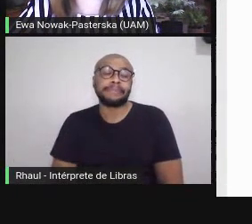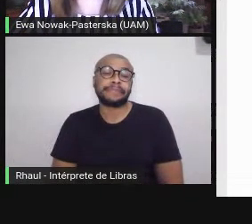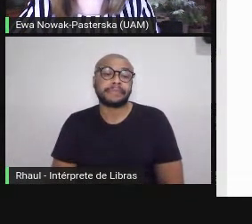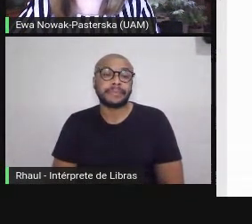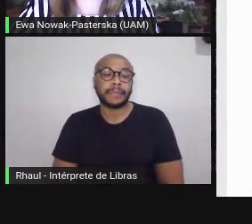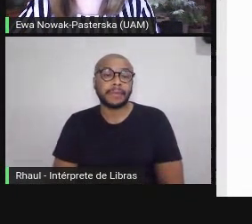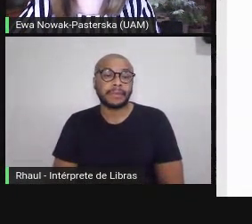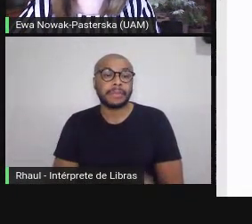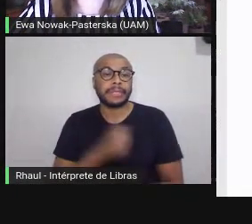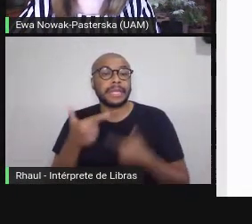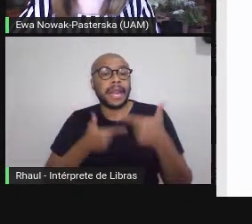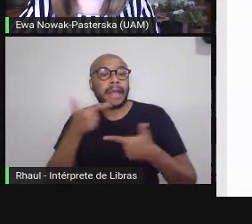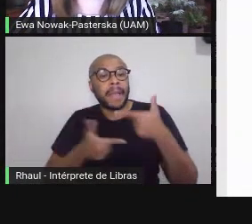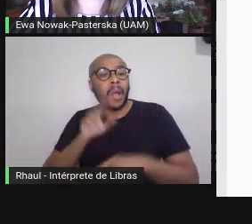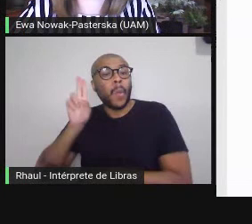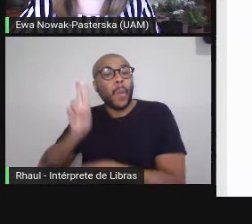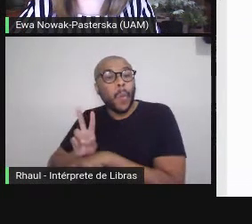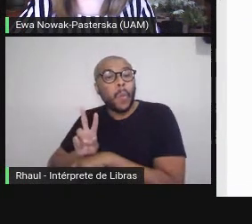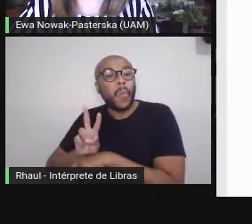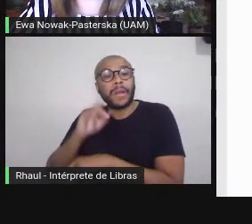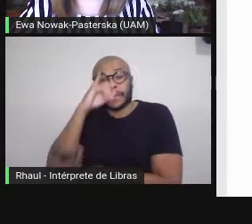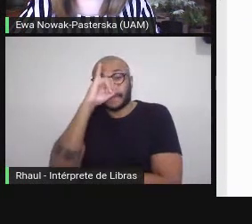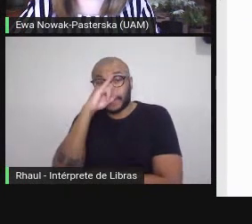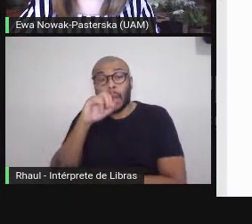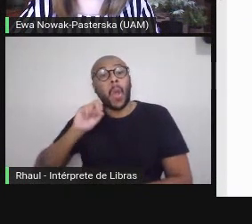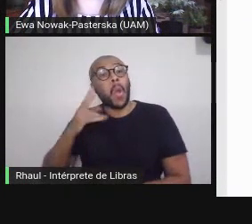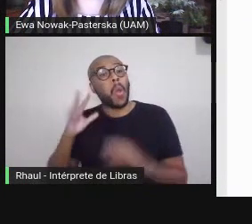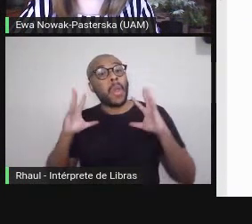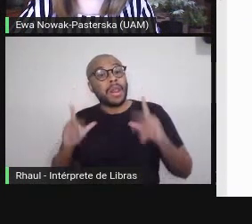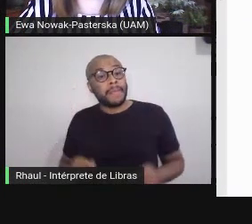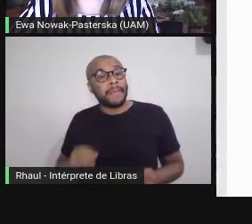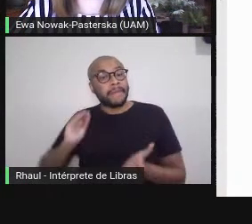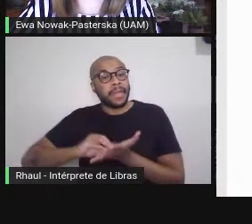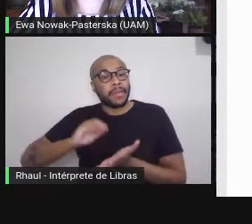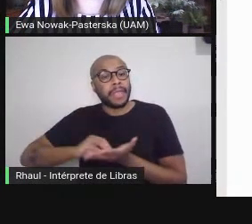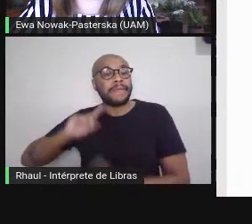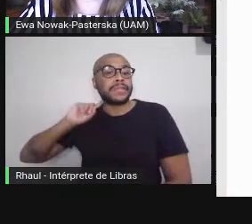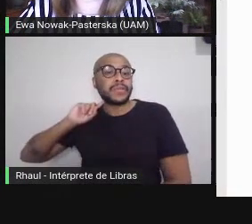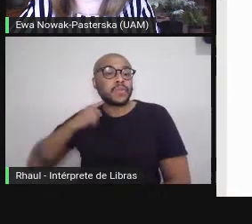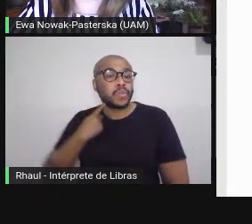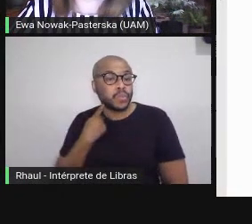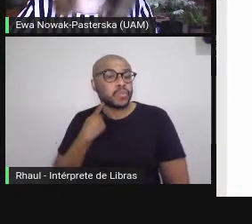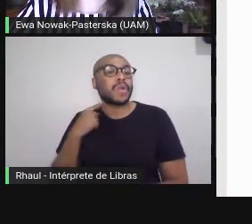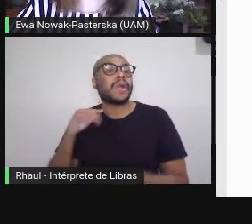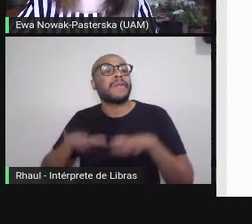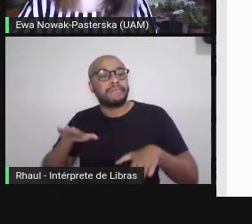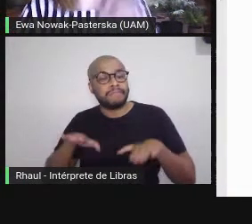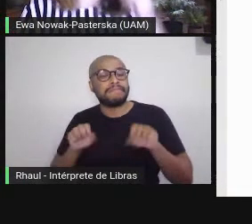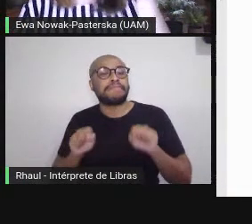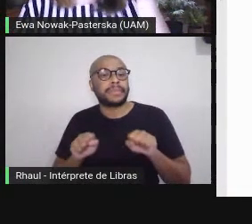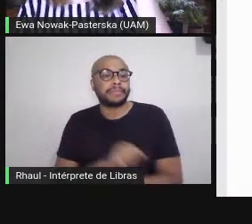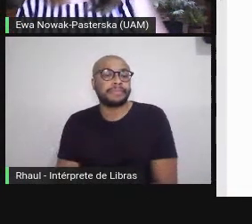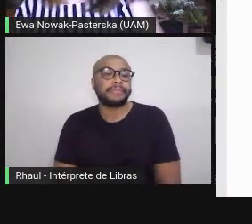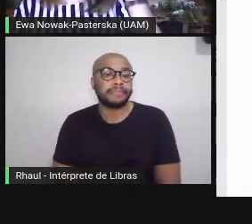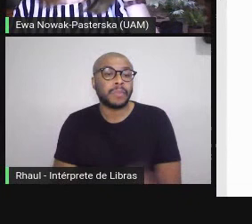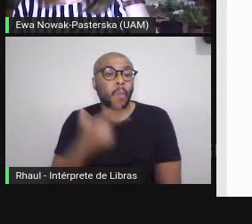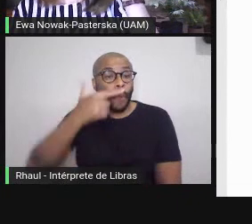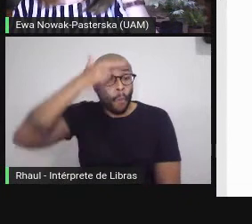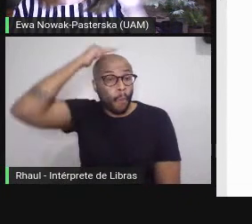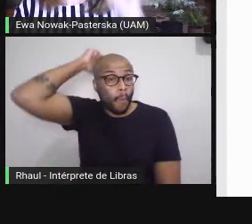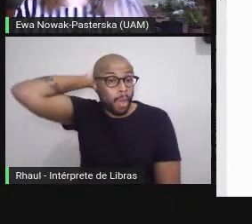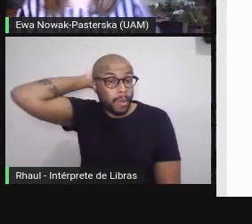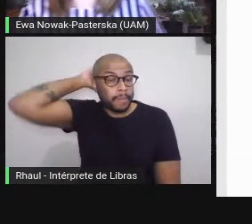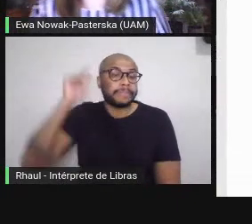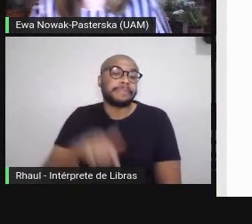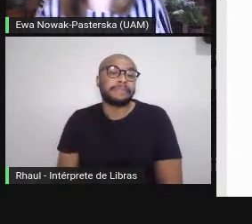pessoa trabalhasse com porcos ou não era muito limpa, não gostava de tomar banho. Wesse, o careca, o calvo,